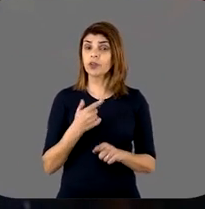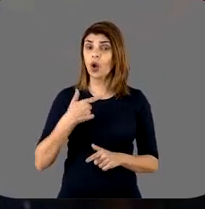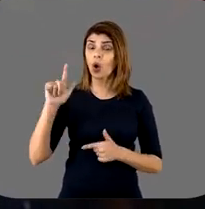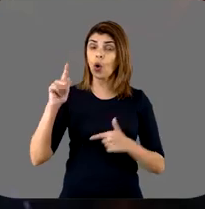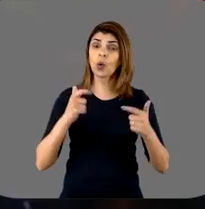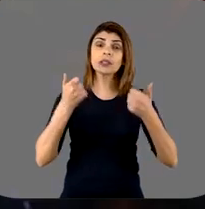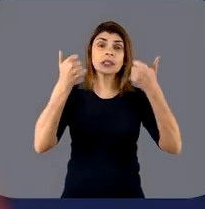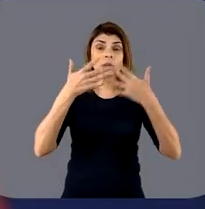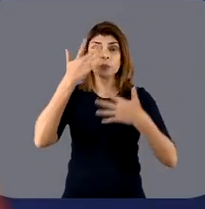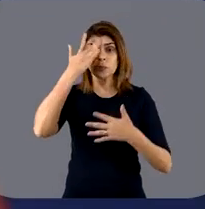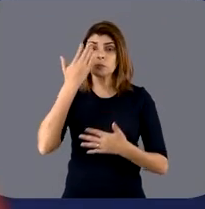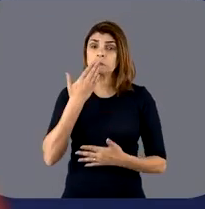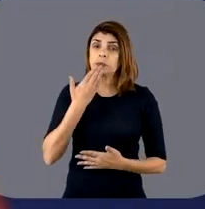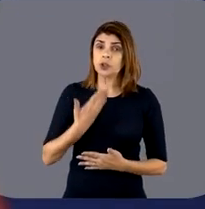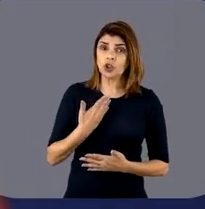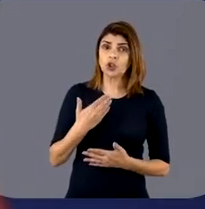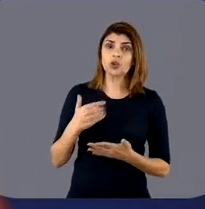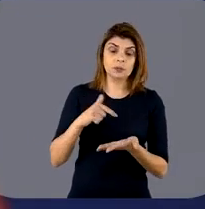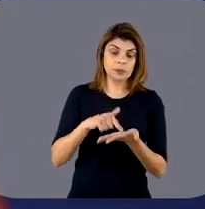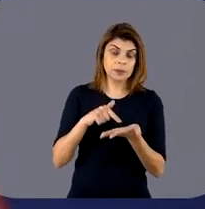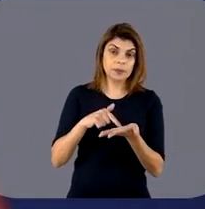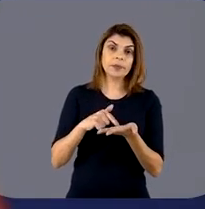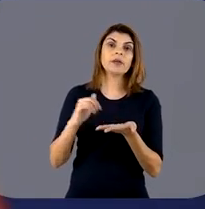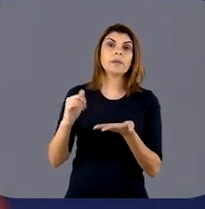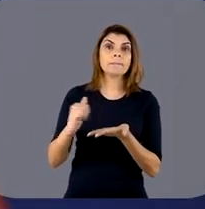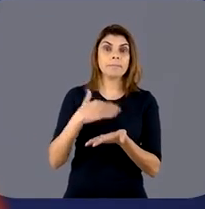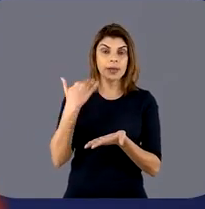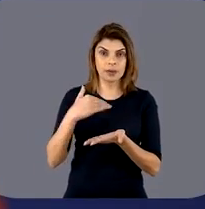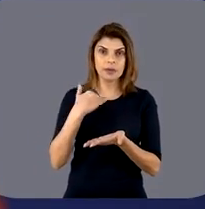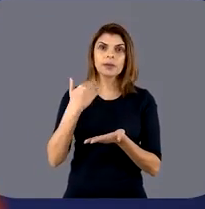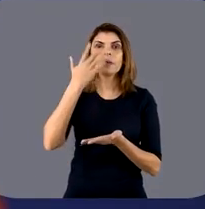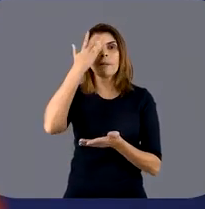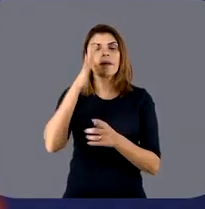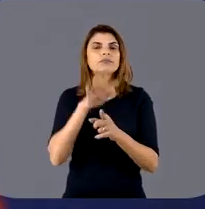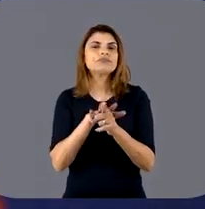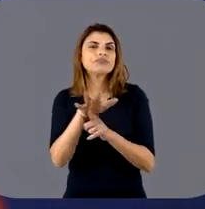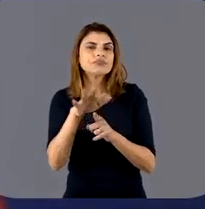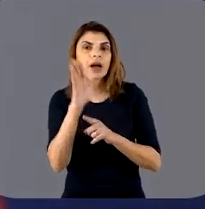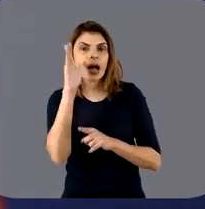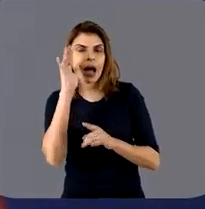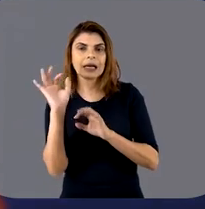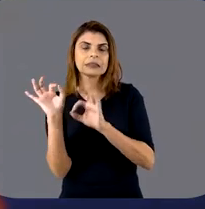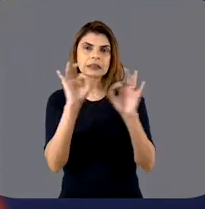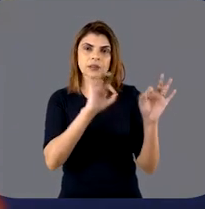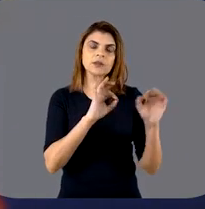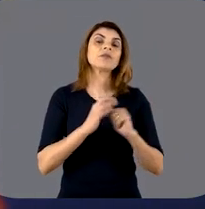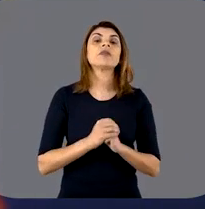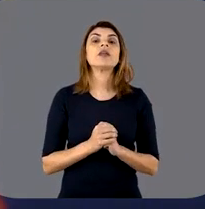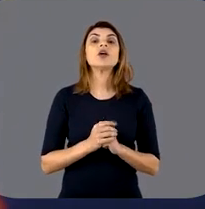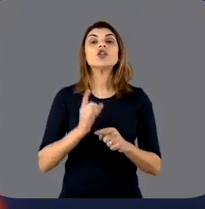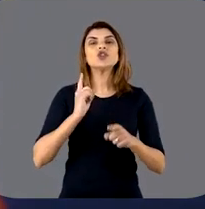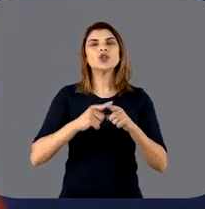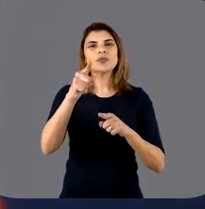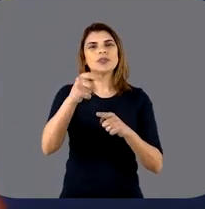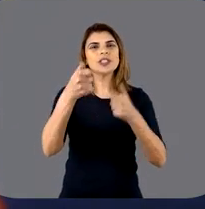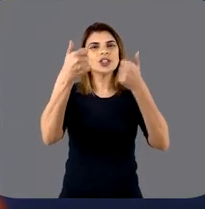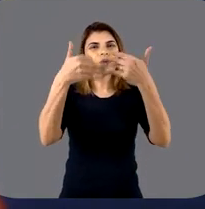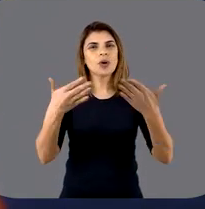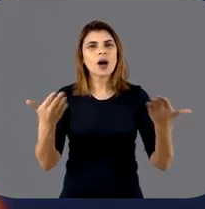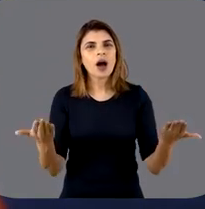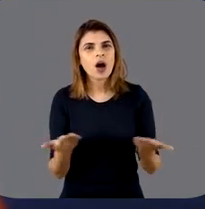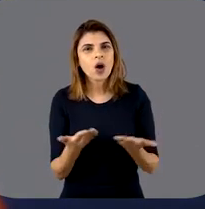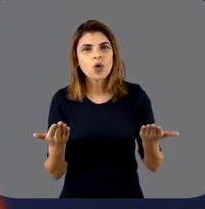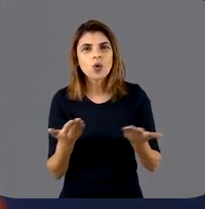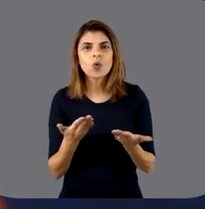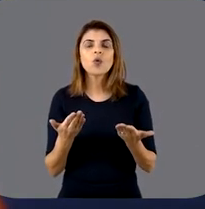que estão nos pedindo aqui na nossa audiência, é sobre justamente essa questão que o senhor colocou agora,